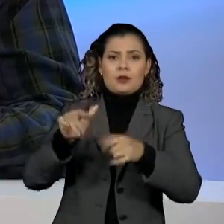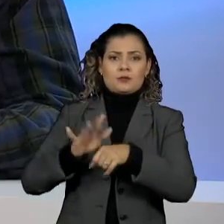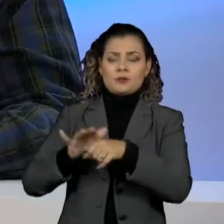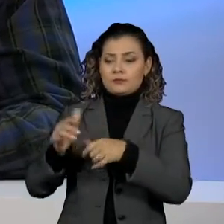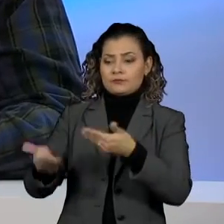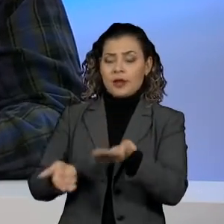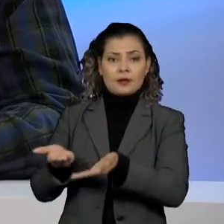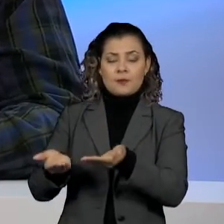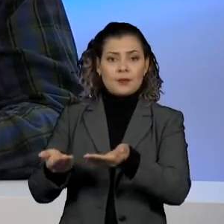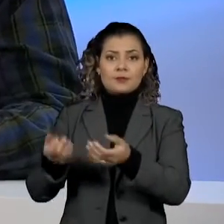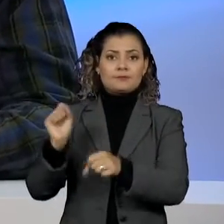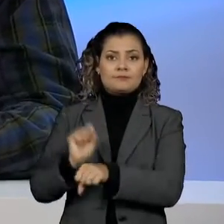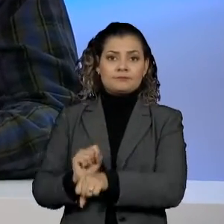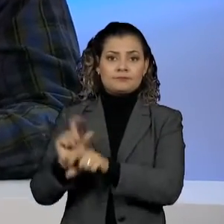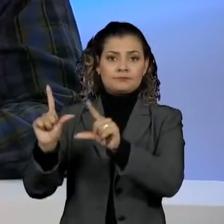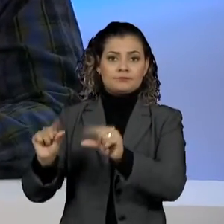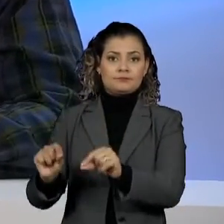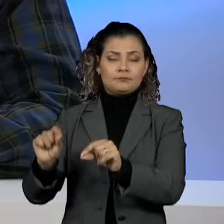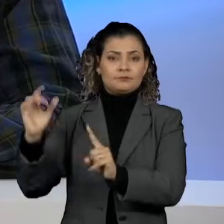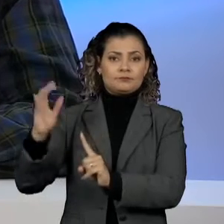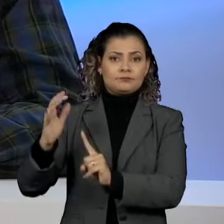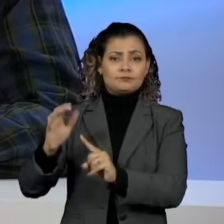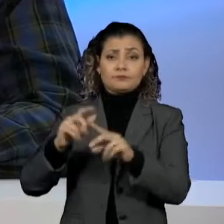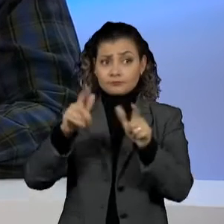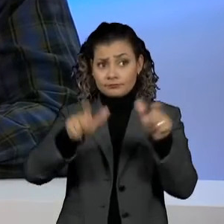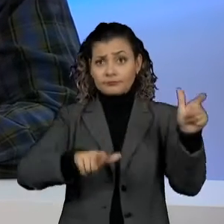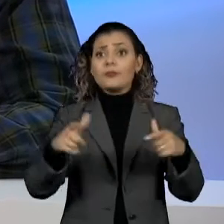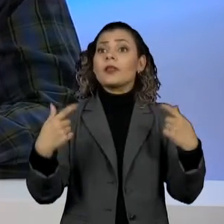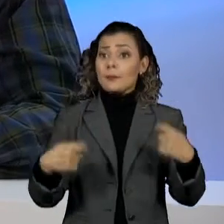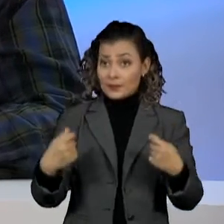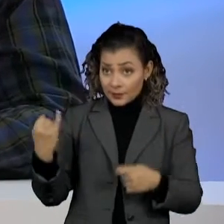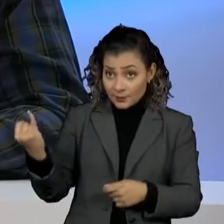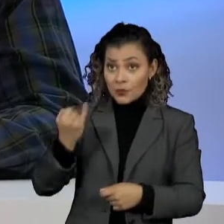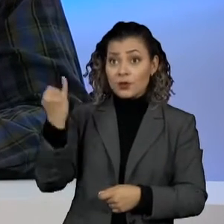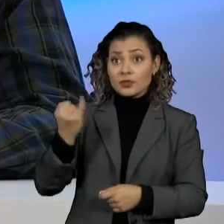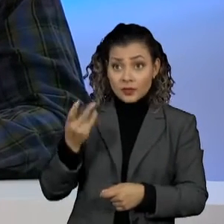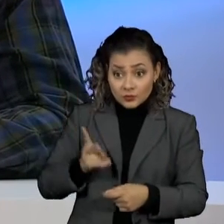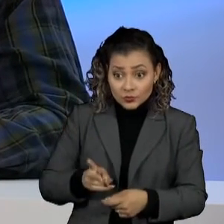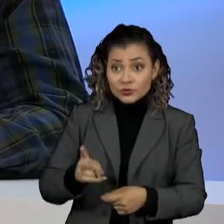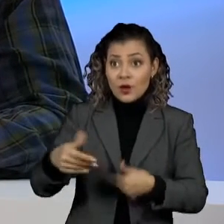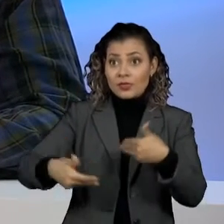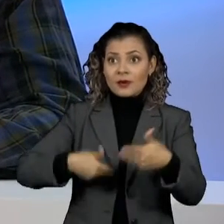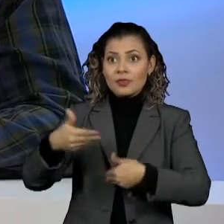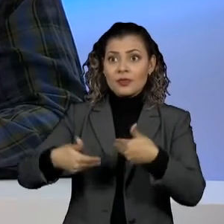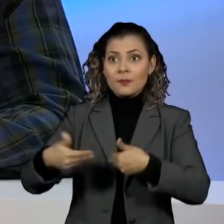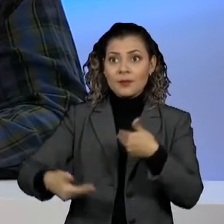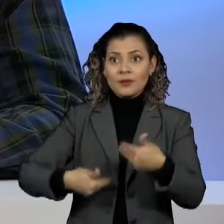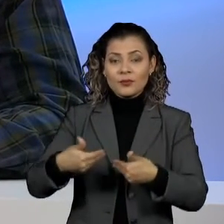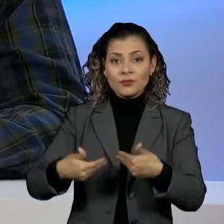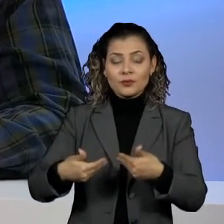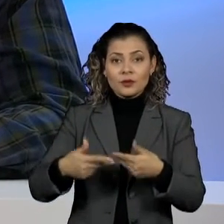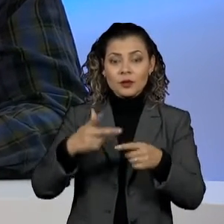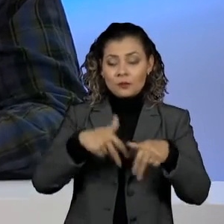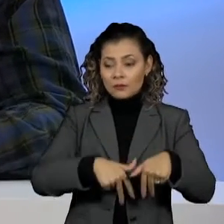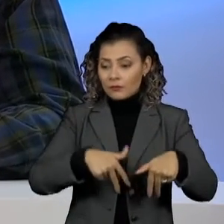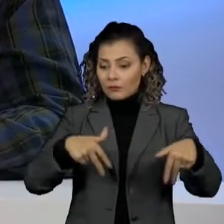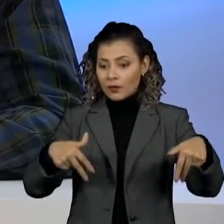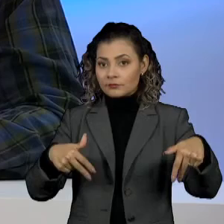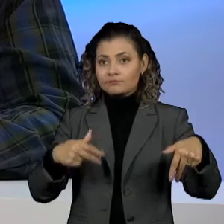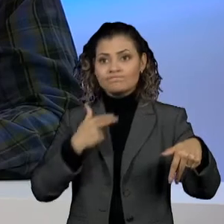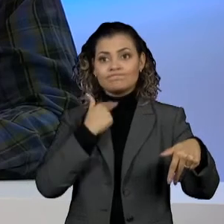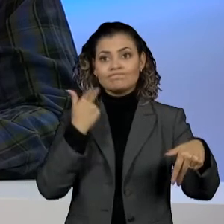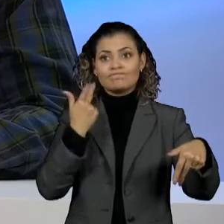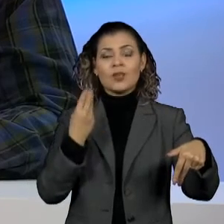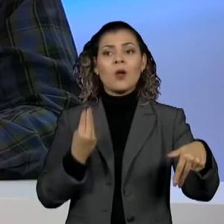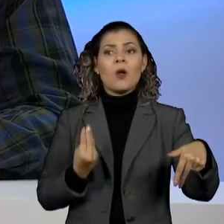precisam manter essa questão tão importante como o distanciamento social, mas